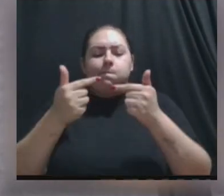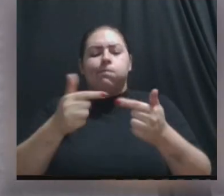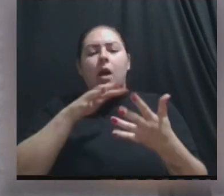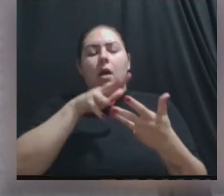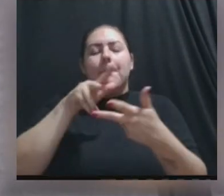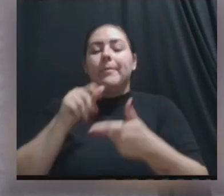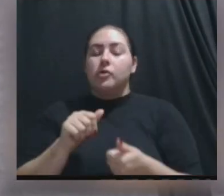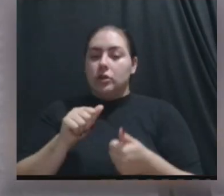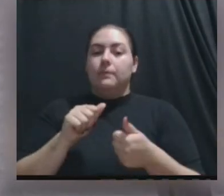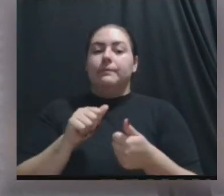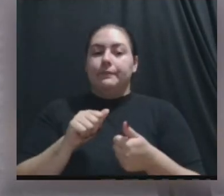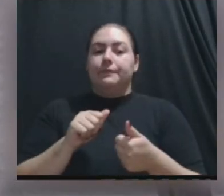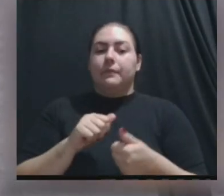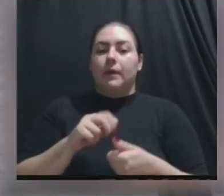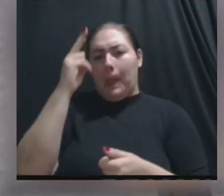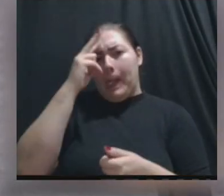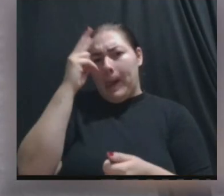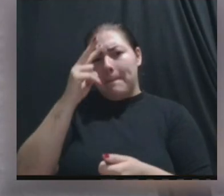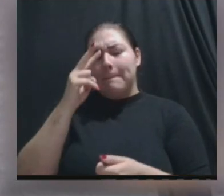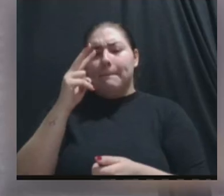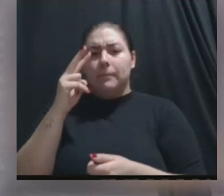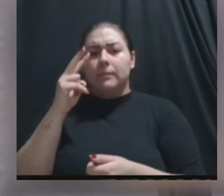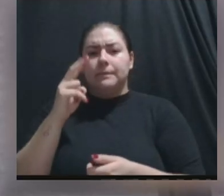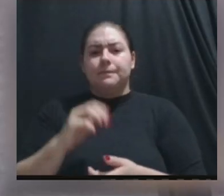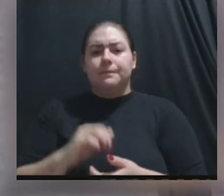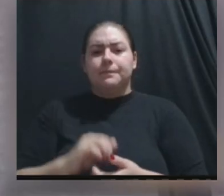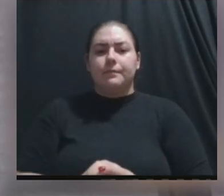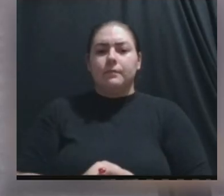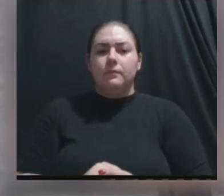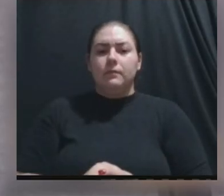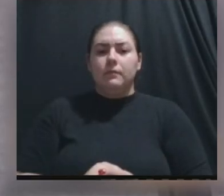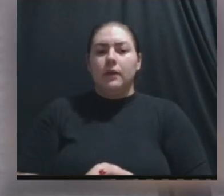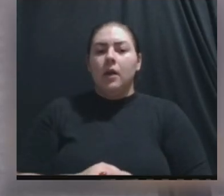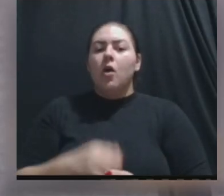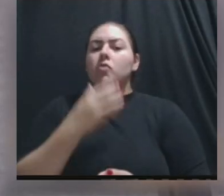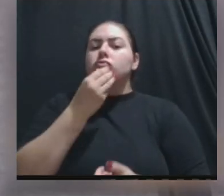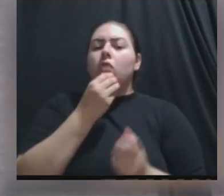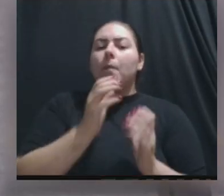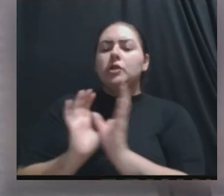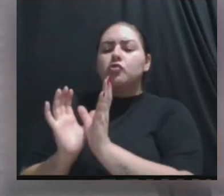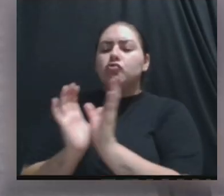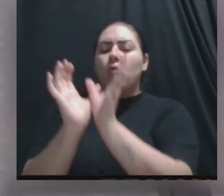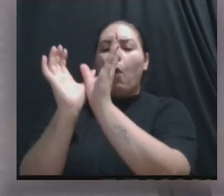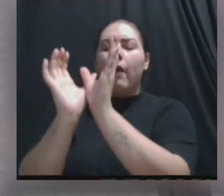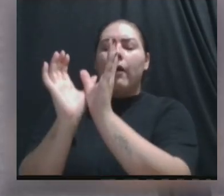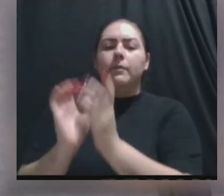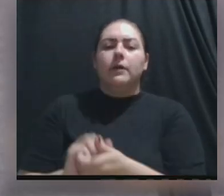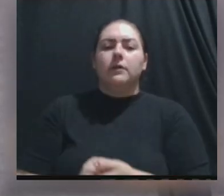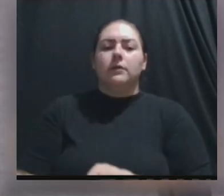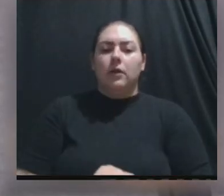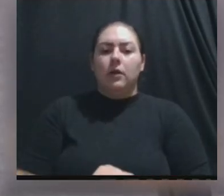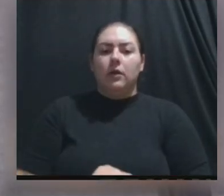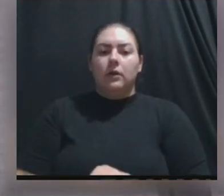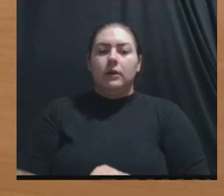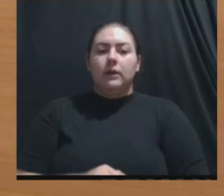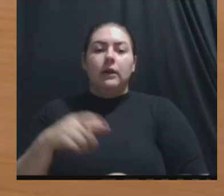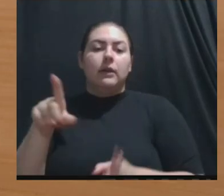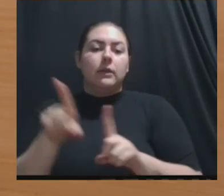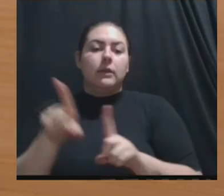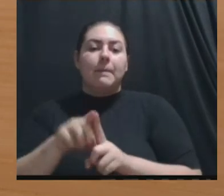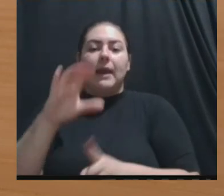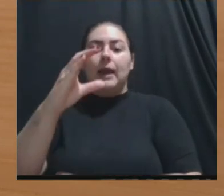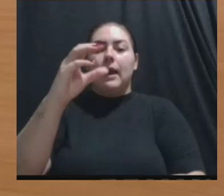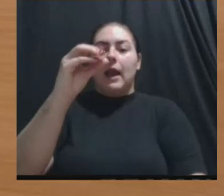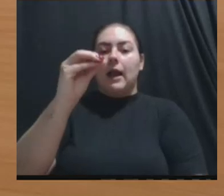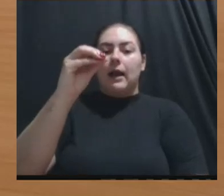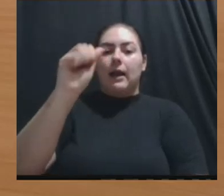fazer memória mesmo aos expedicionários brasileiros e particularmente aos campineiros que integraram aquela força expedicionária.